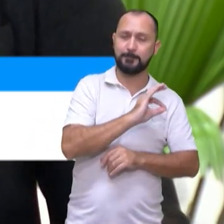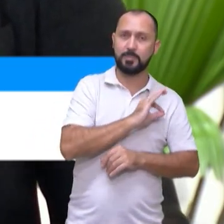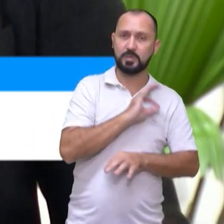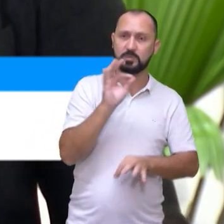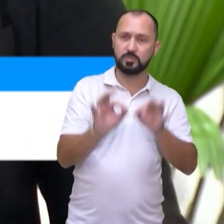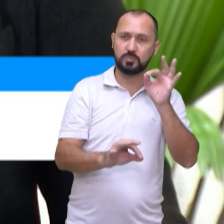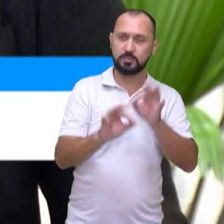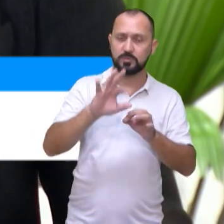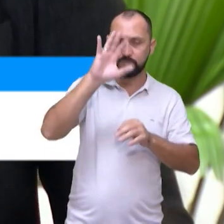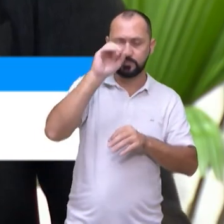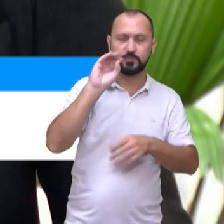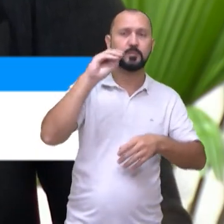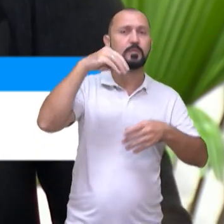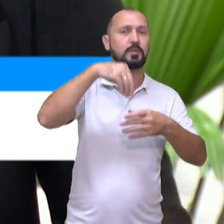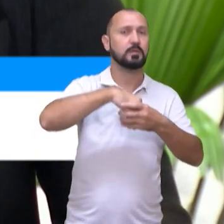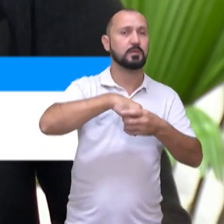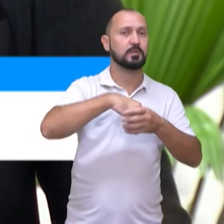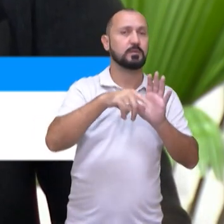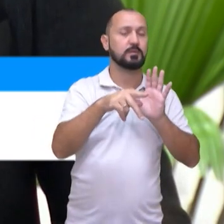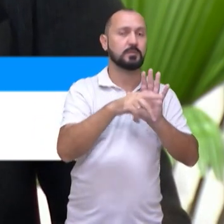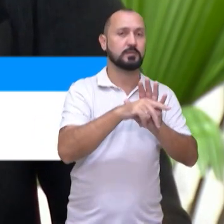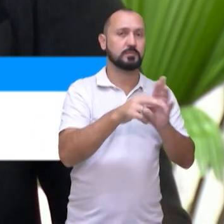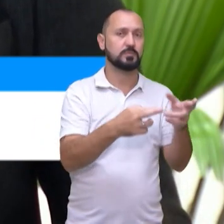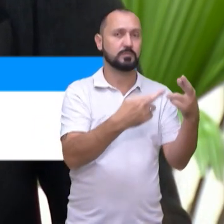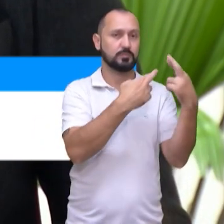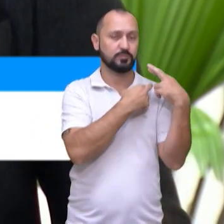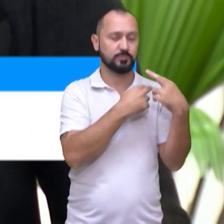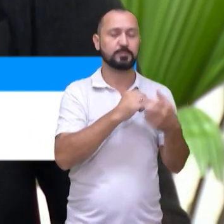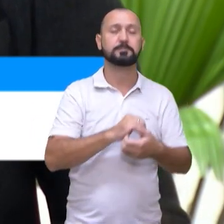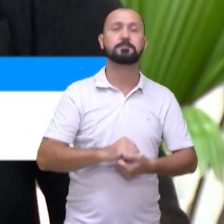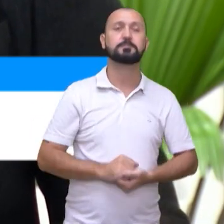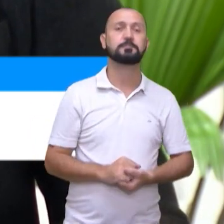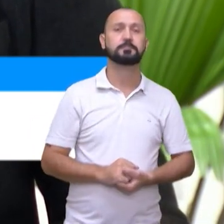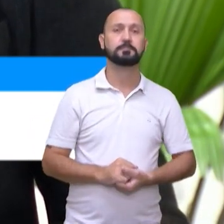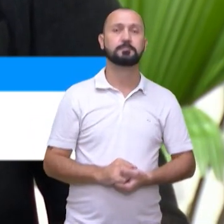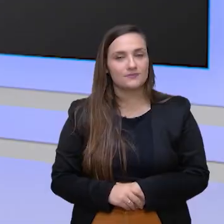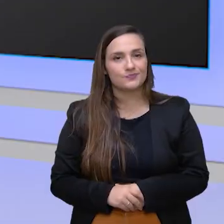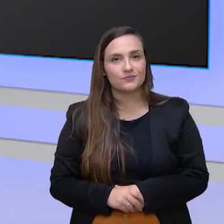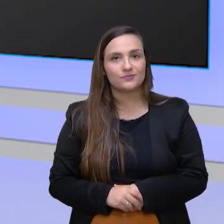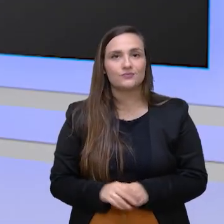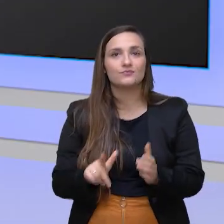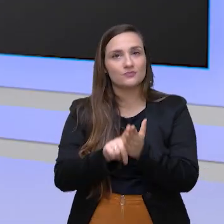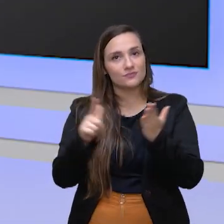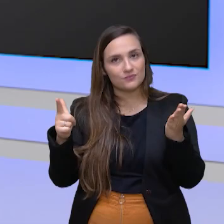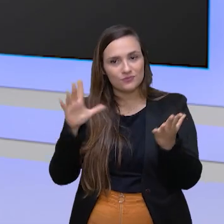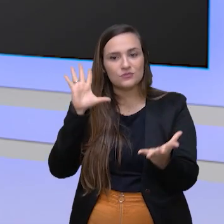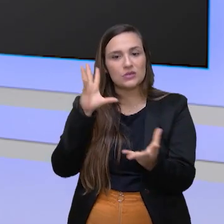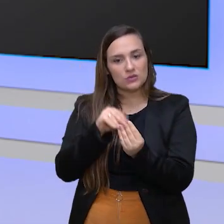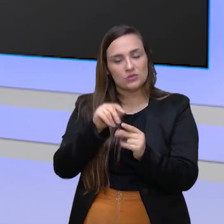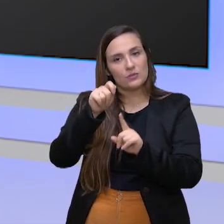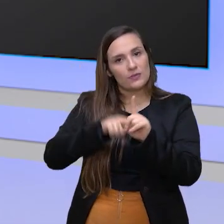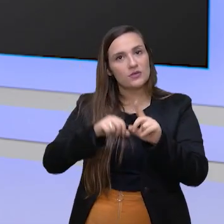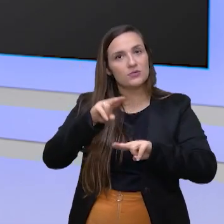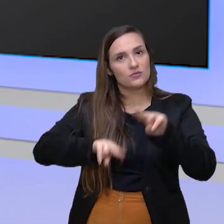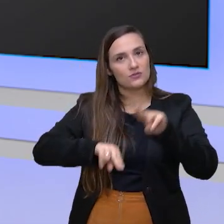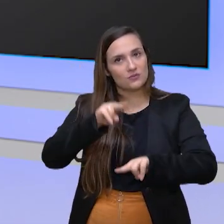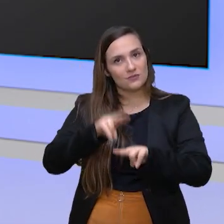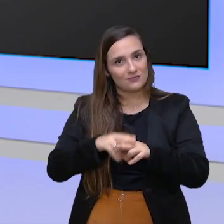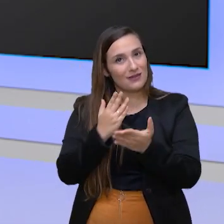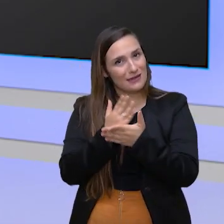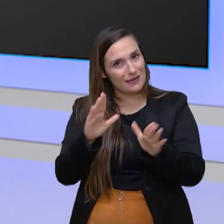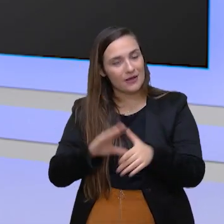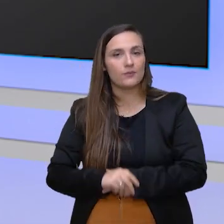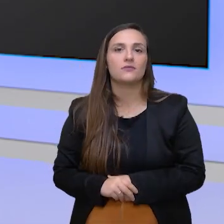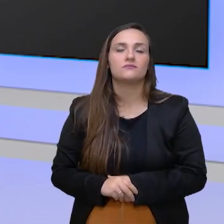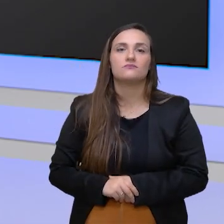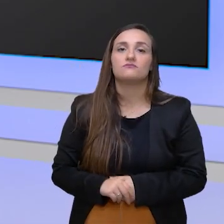polícia judiciária definidos na esfera de sua competência funcional. O Jornal Parlamentar, com o resumo do mês de